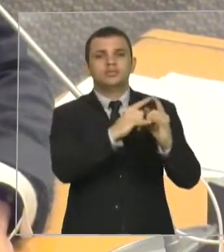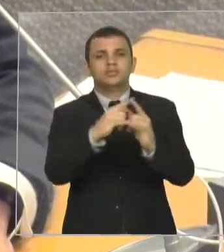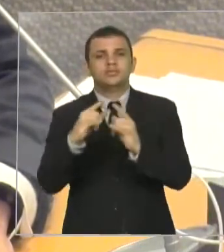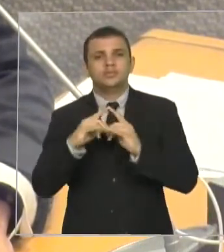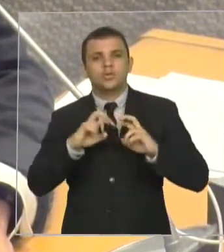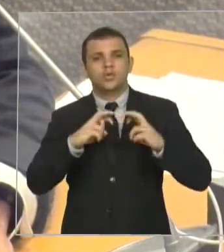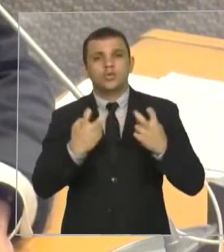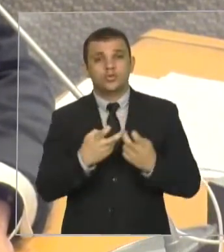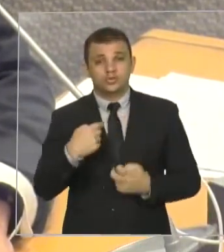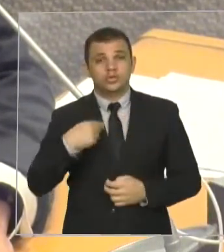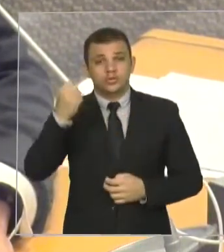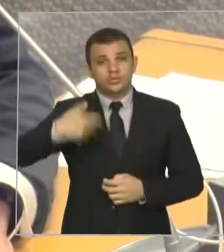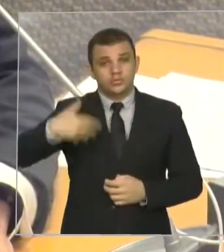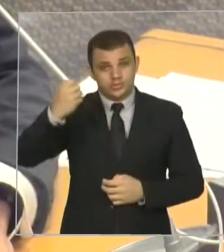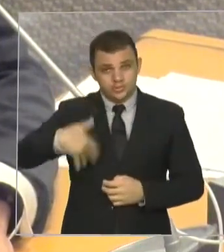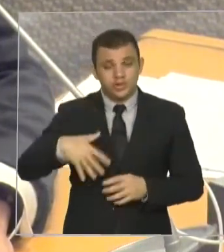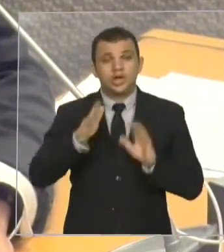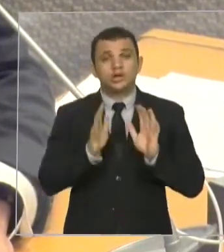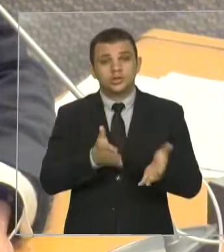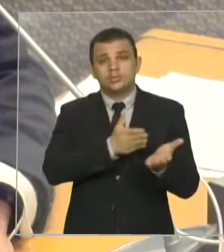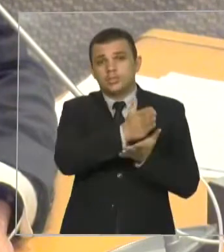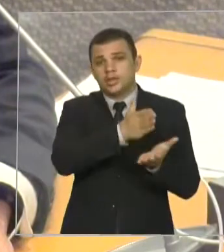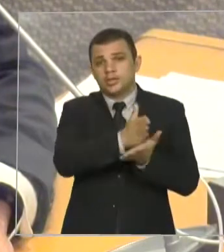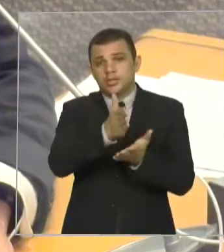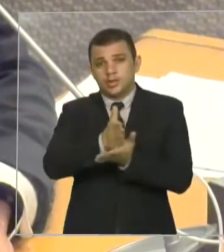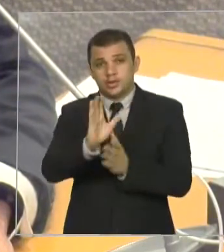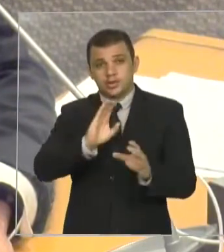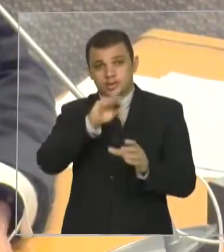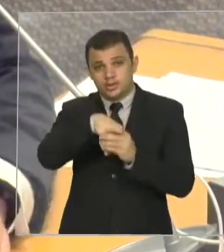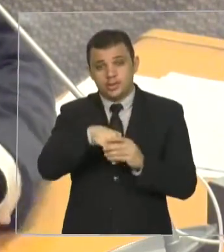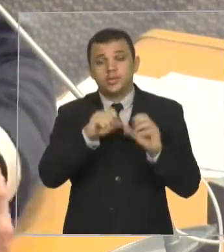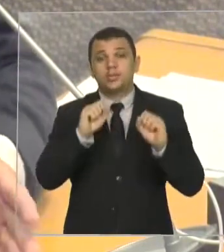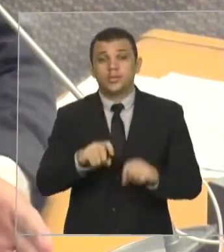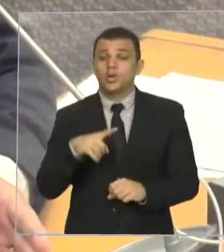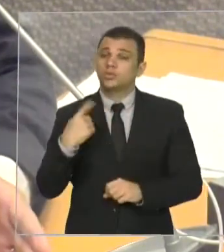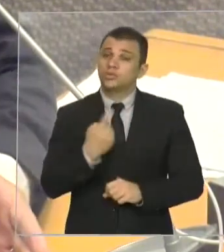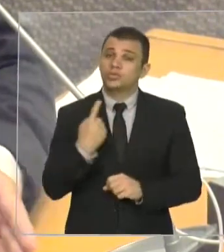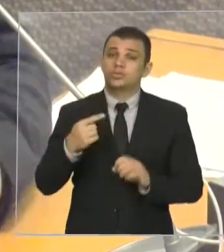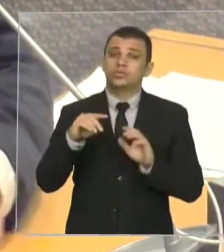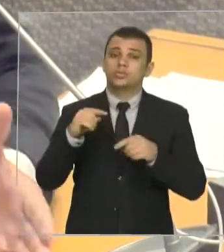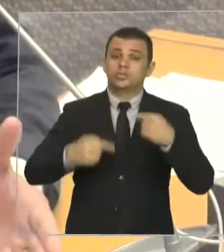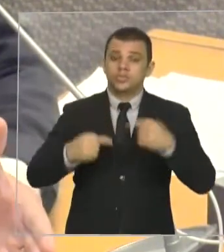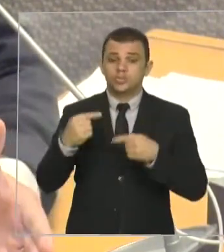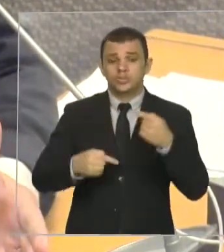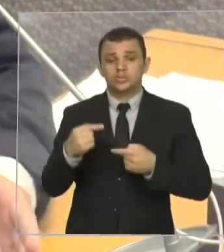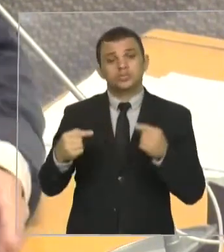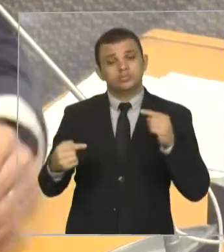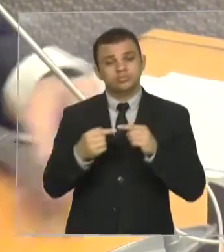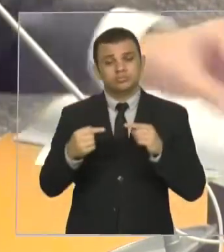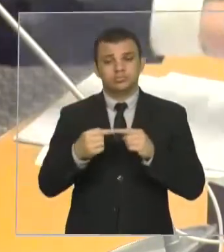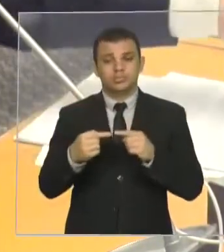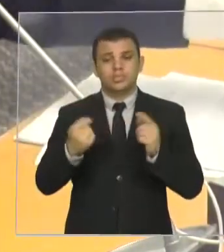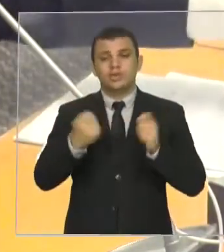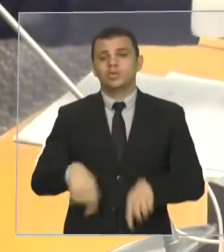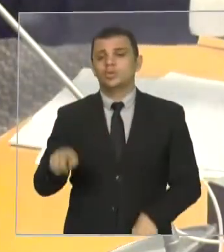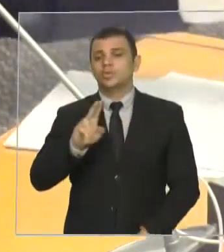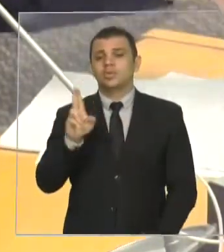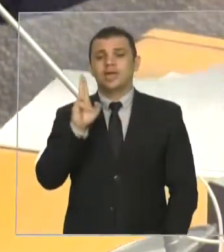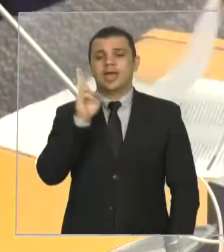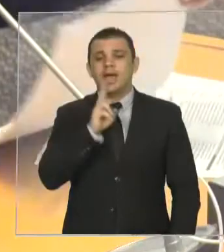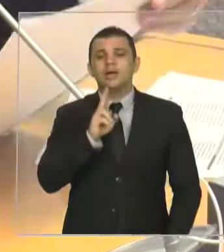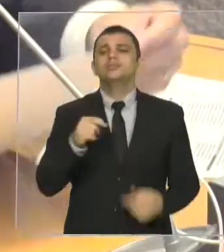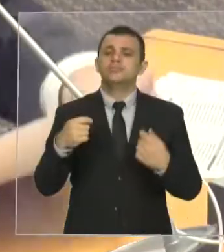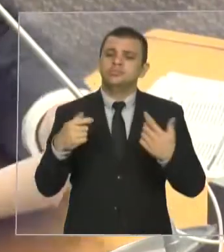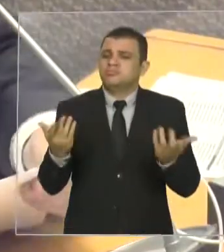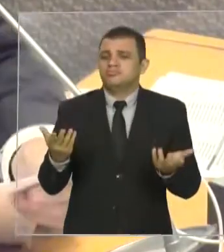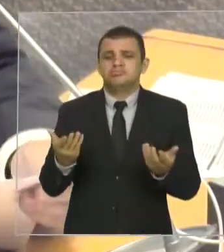que eu citei, para que essa política possa ser executada. Então, não há nada demais com relação à questão da urgência. Há um pedido